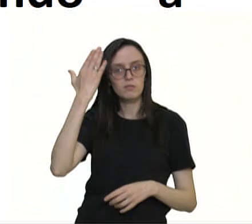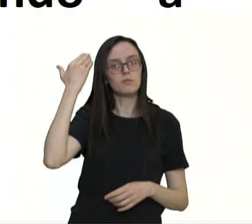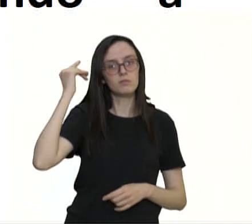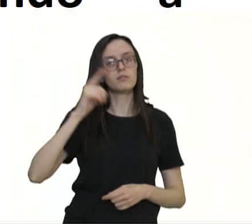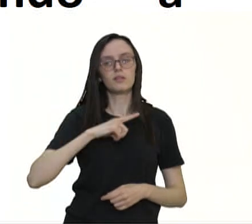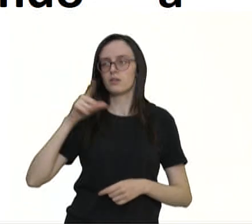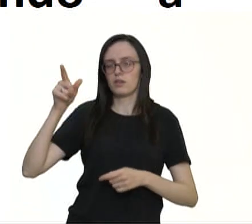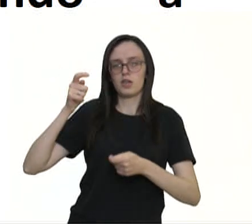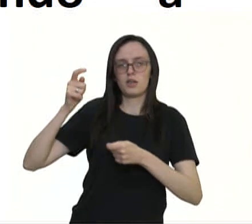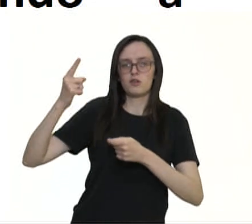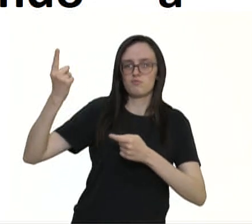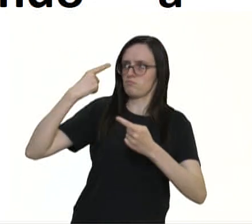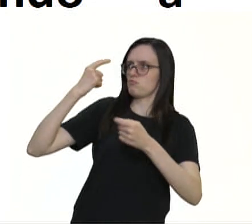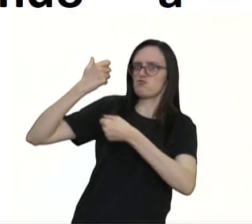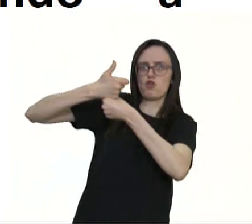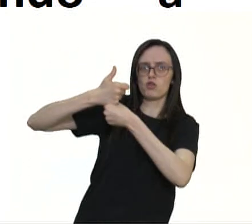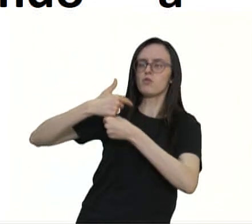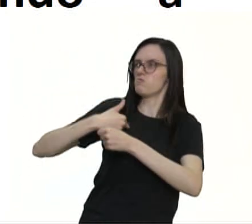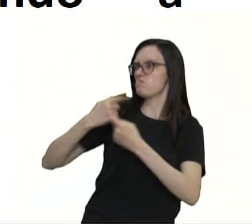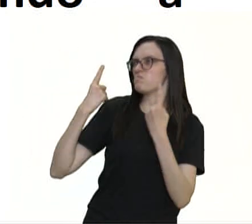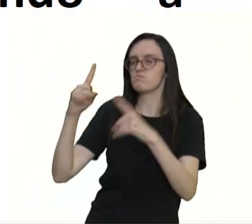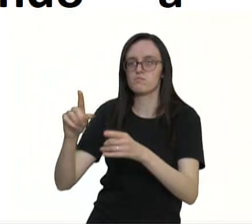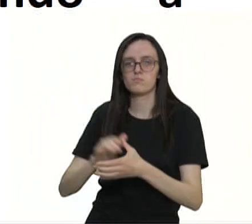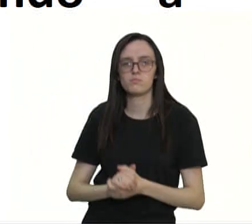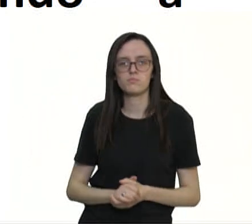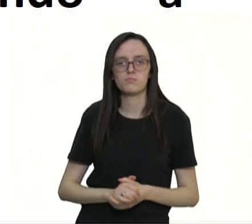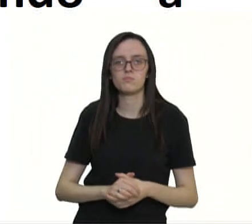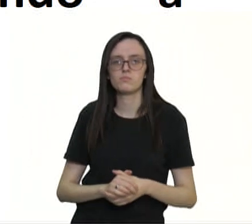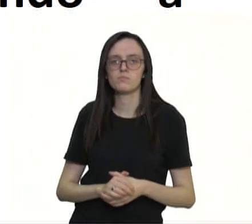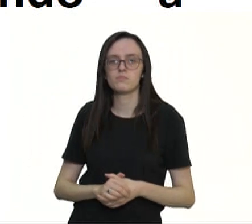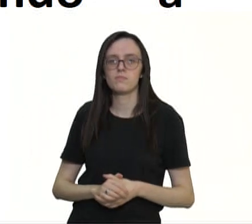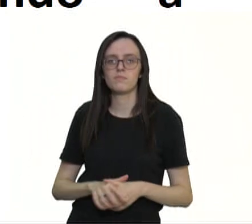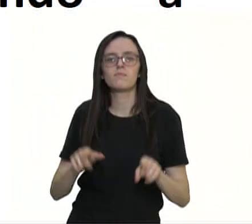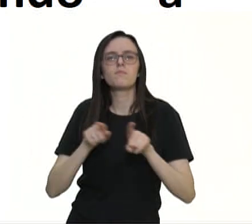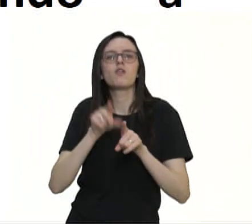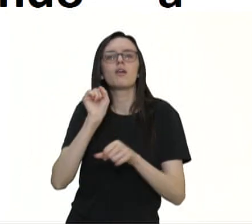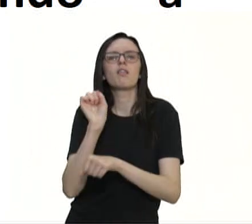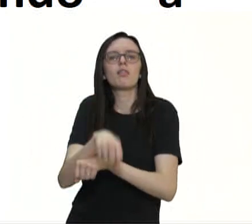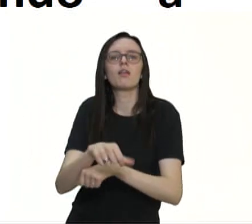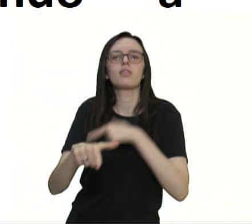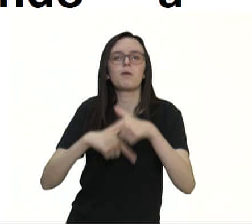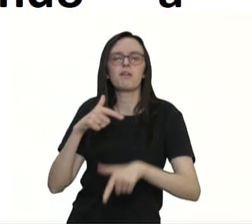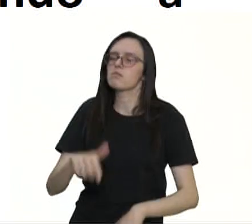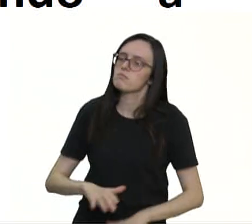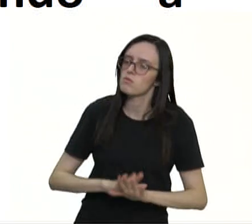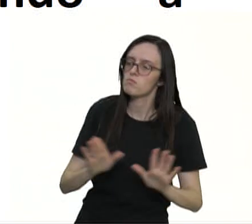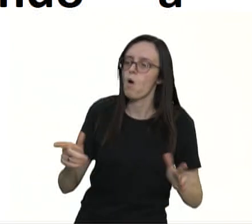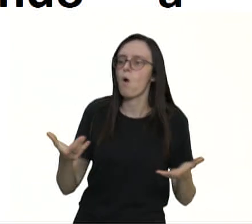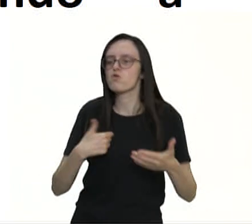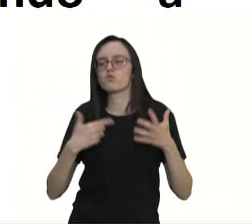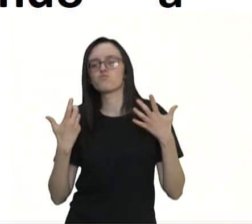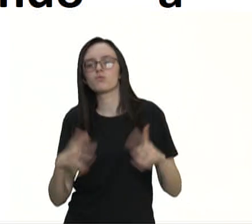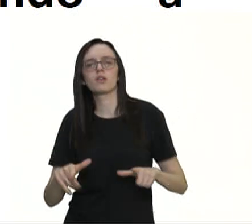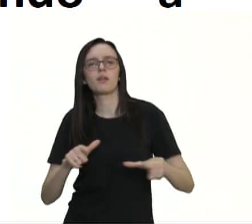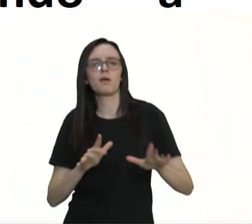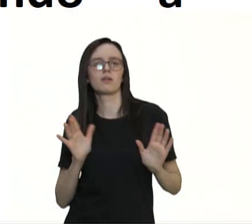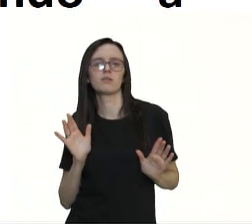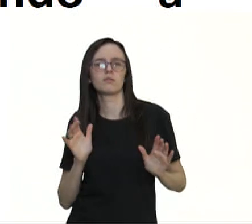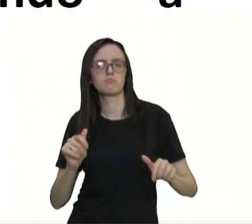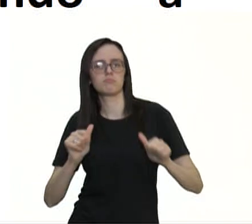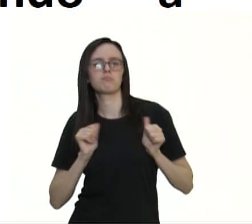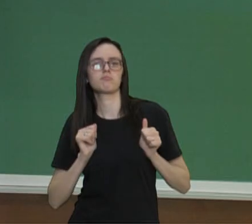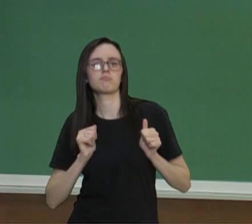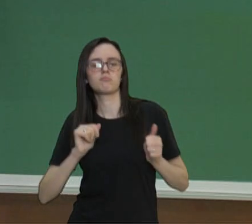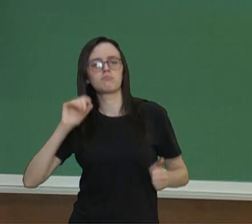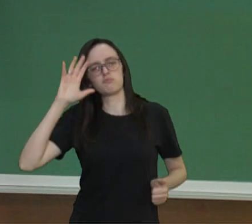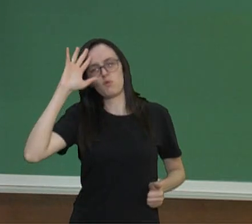os feitores é uma forma de resistência. Boicote aos trabalhos. Não vamos trabalhar hoje, ou não queremos trabalhar, e decide